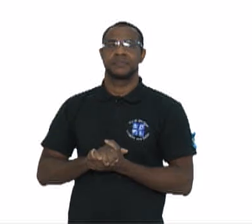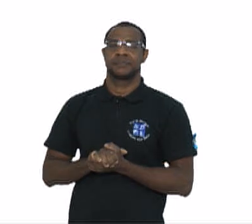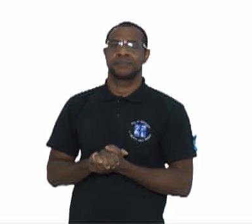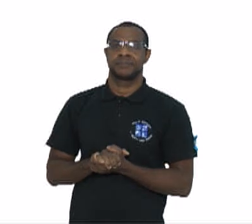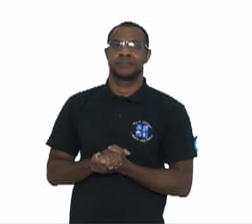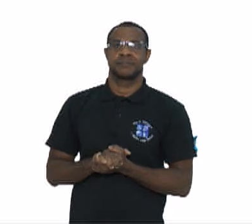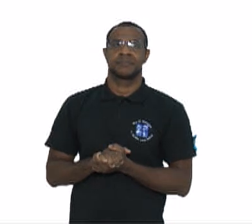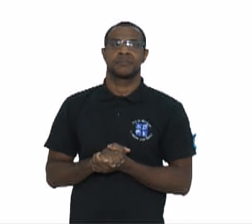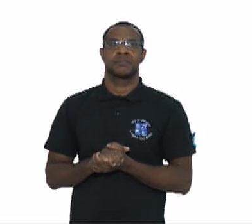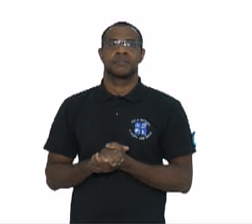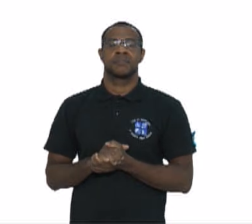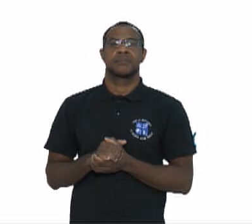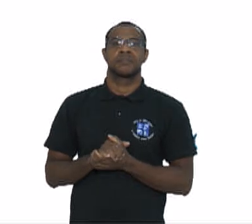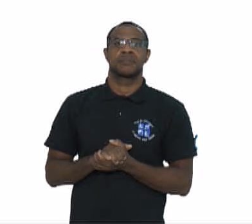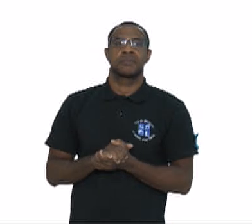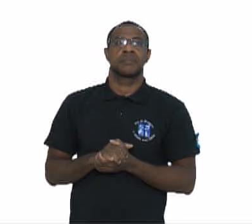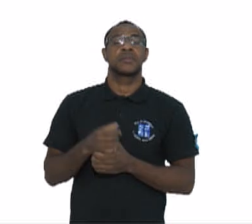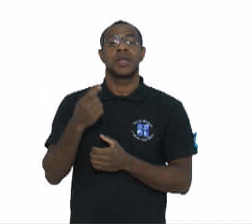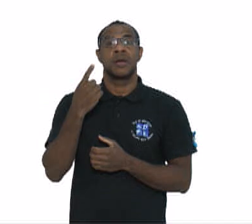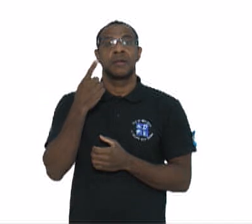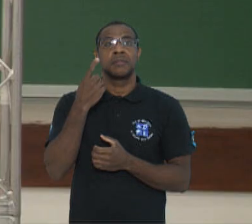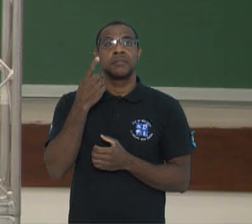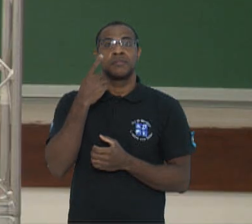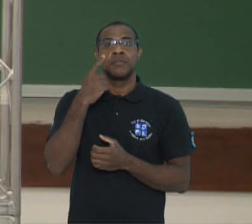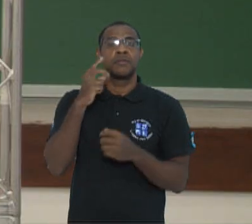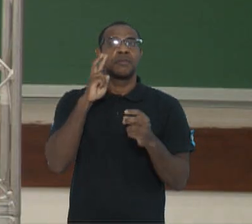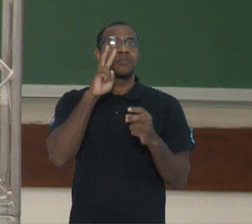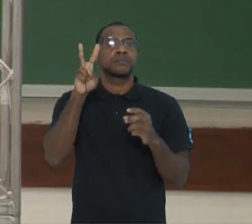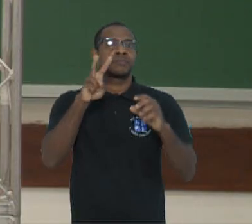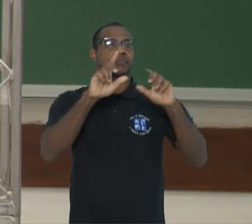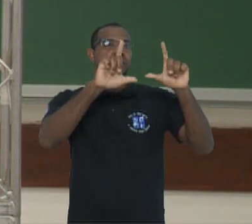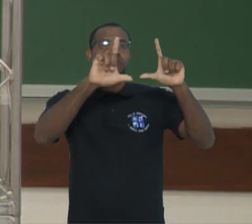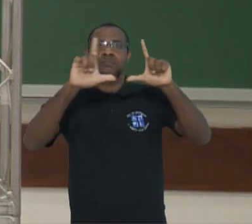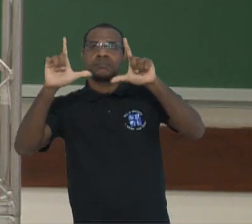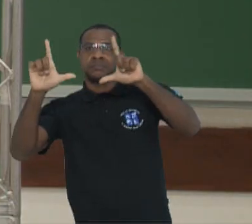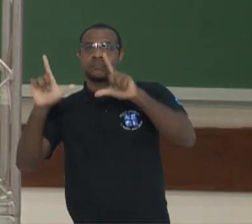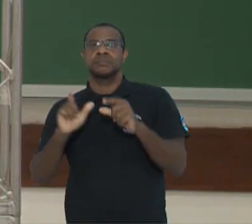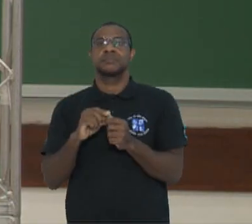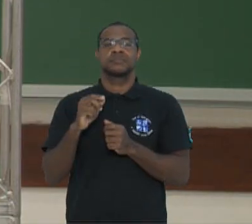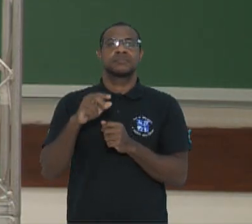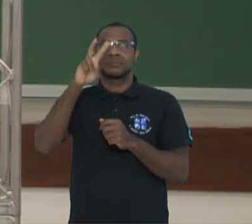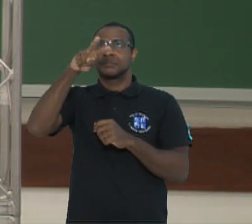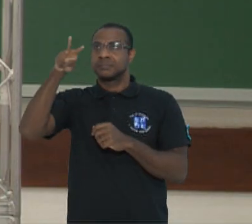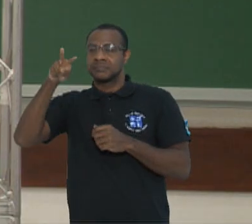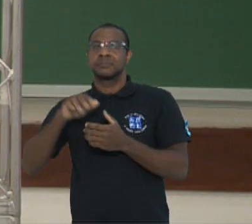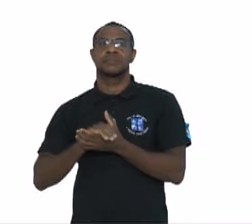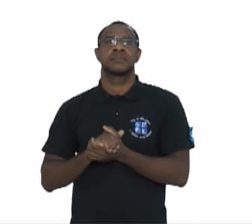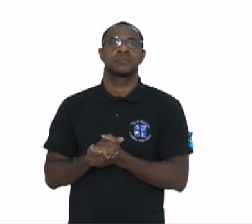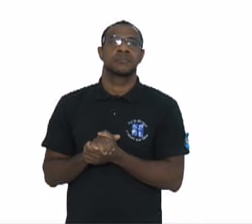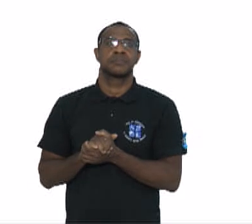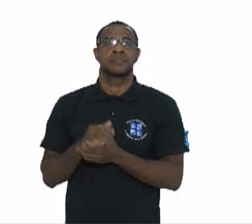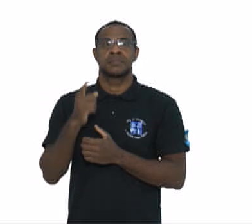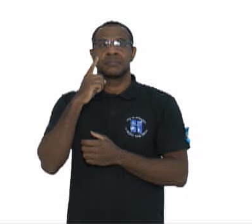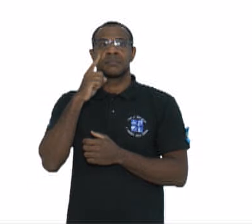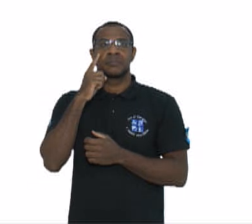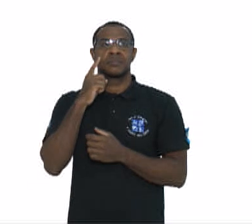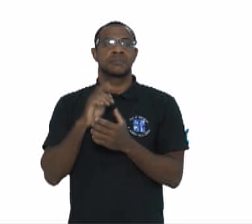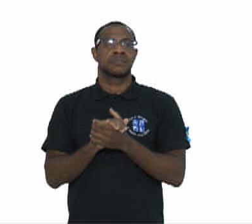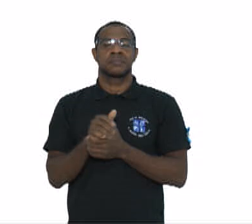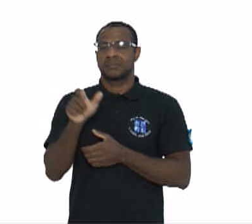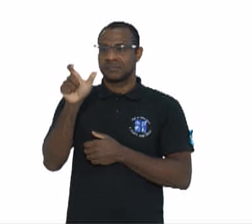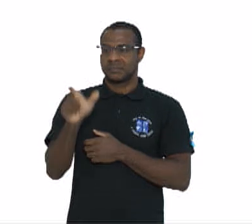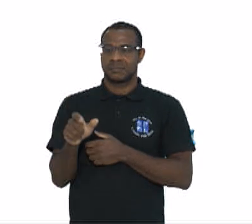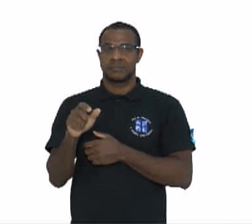Vamos lembrar alguns modais com a tirinha abaixo. Então, nós temos aqui, está o Calvin e o Hobbes, e o Calvin